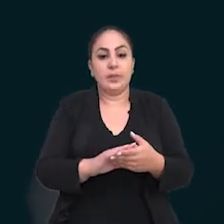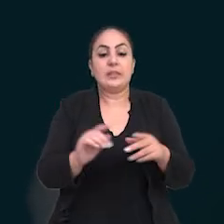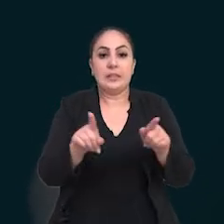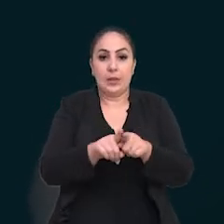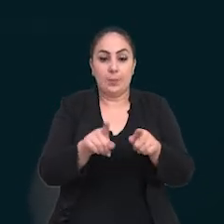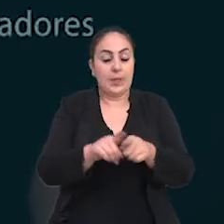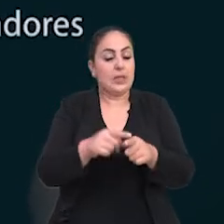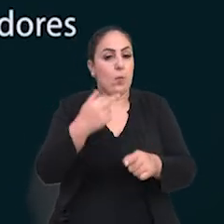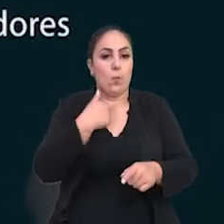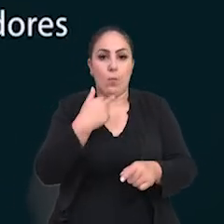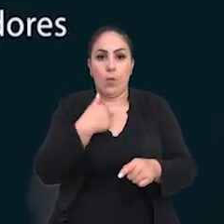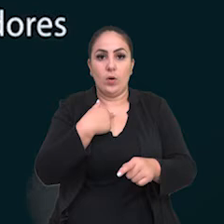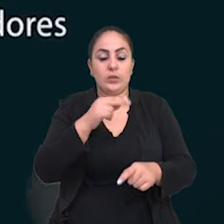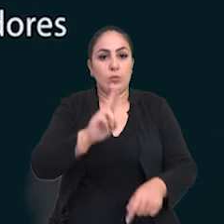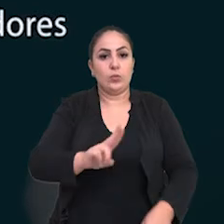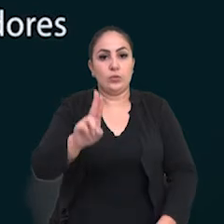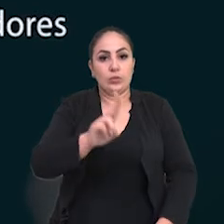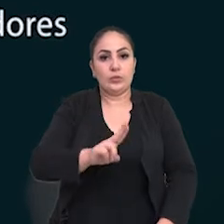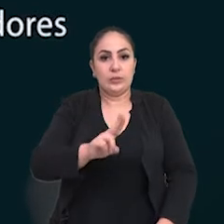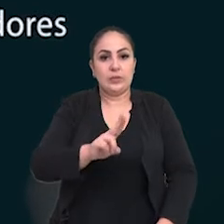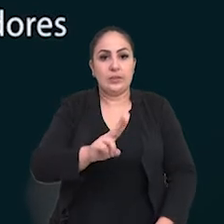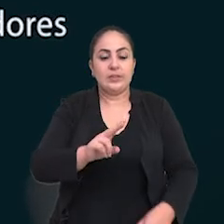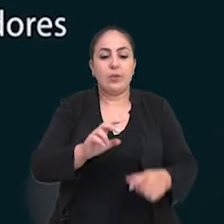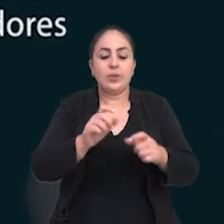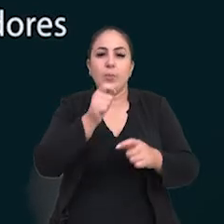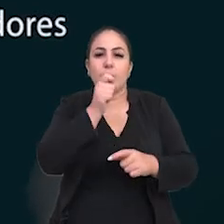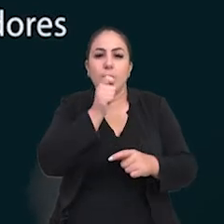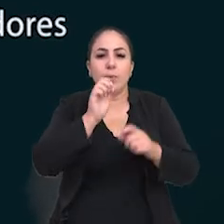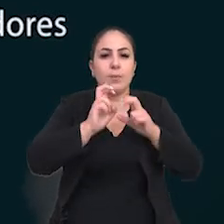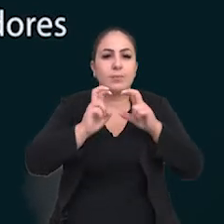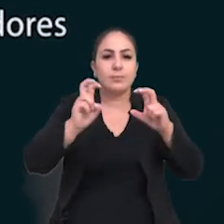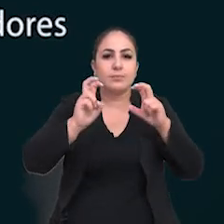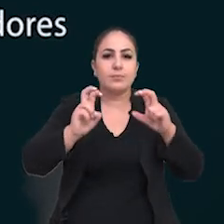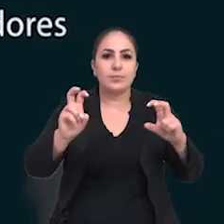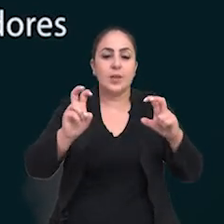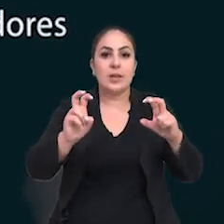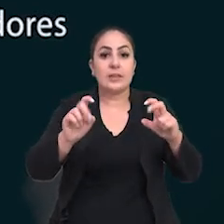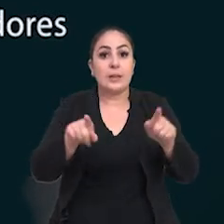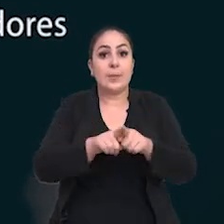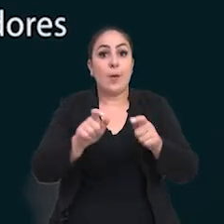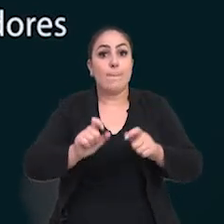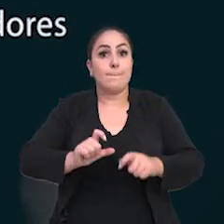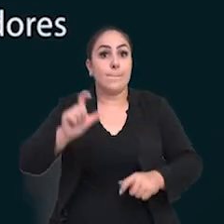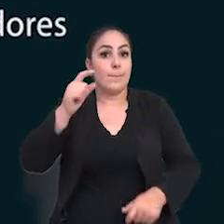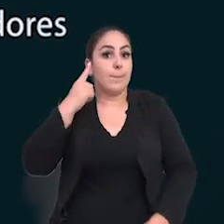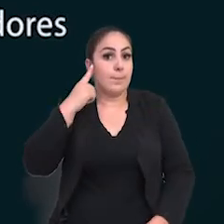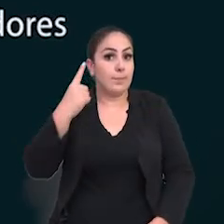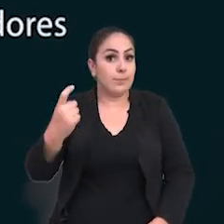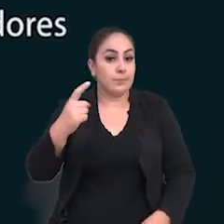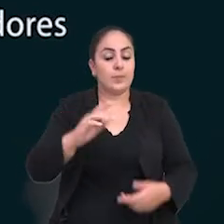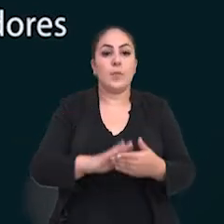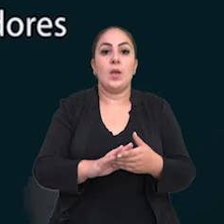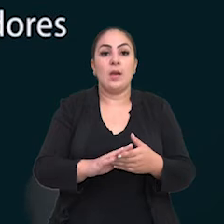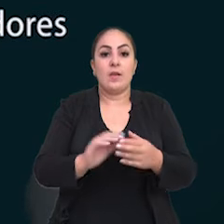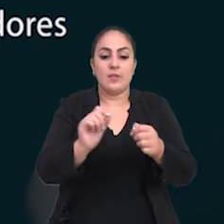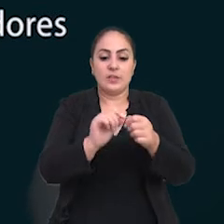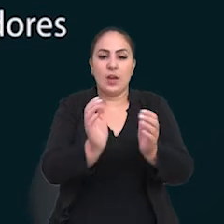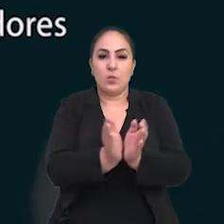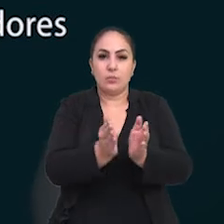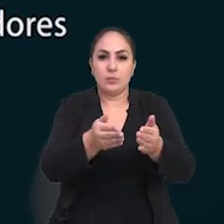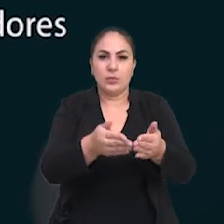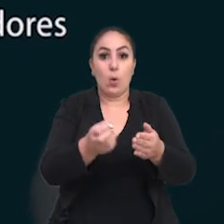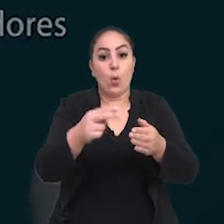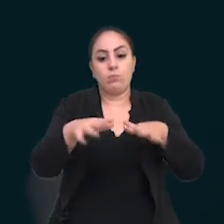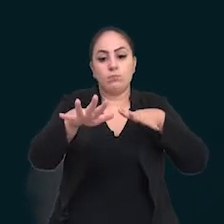É vedado ainda a utilização de alto-falantes e amplificadores de som, realizar comício